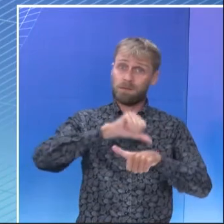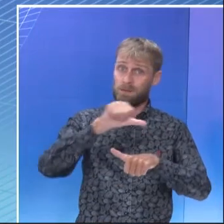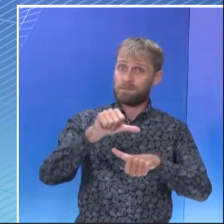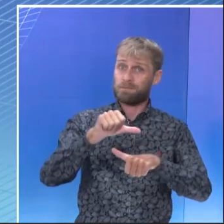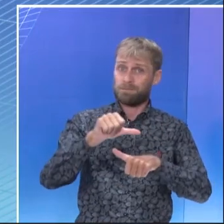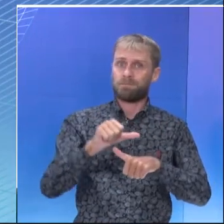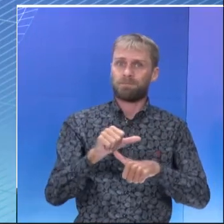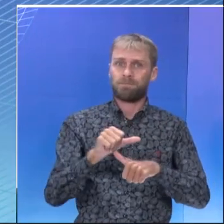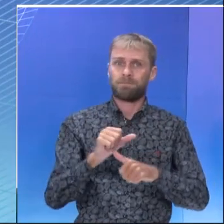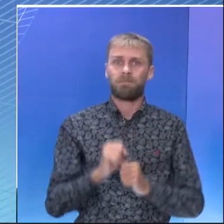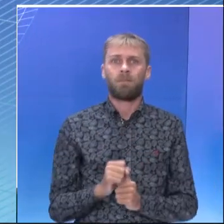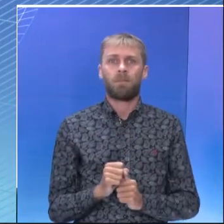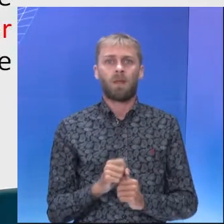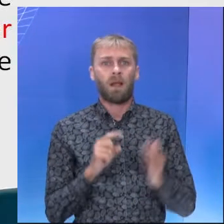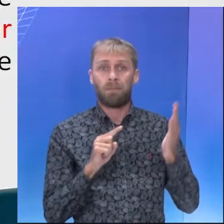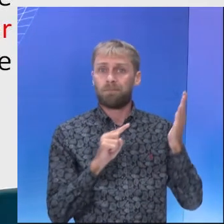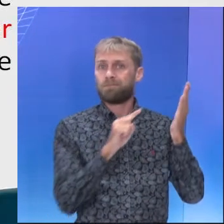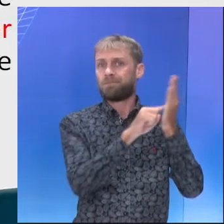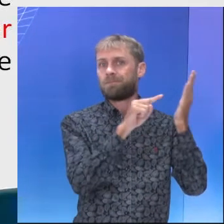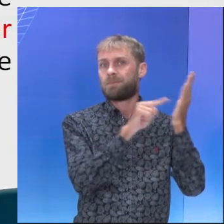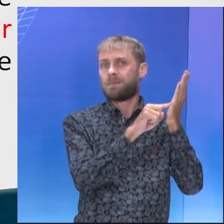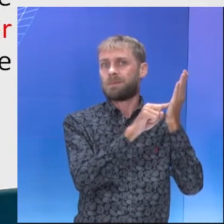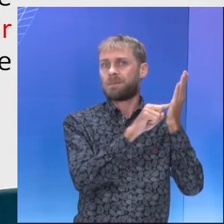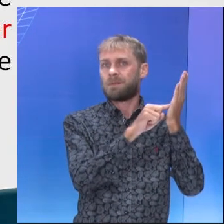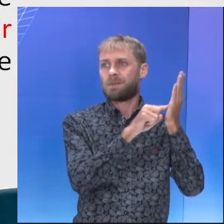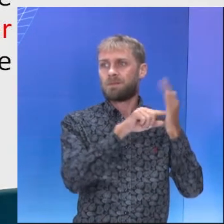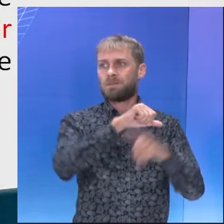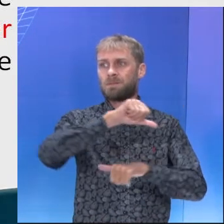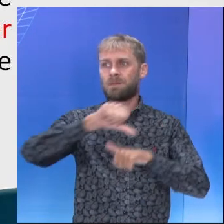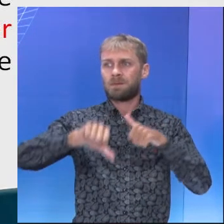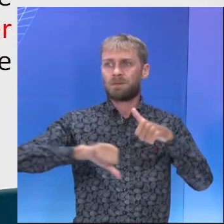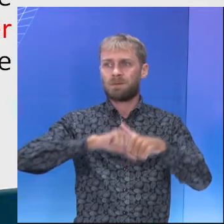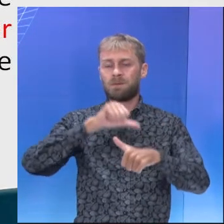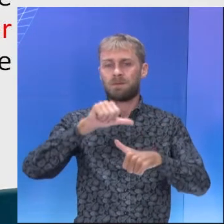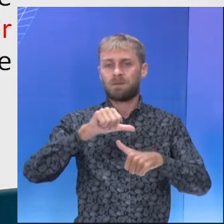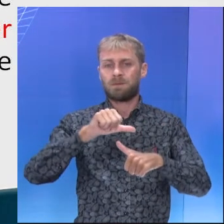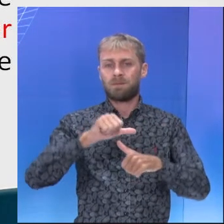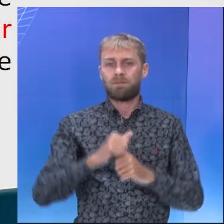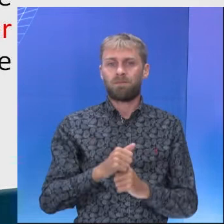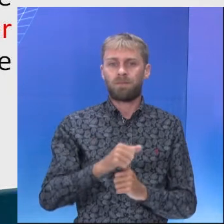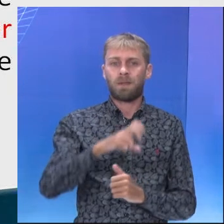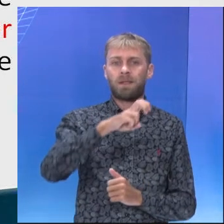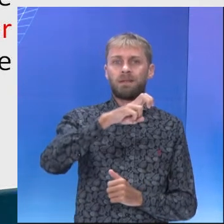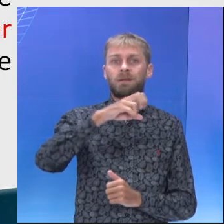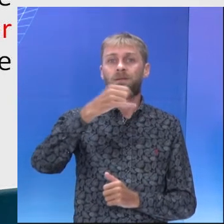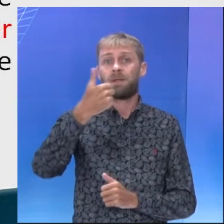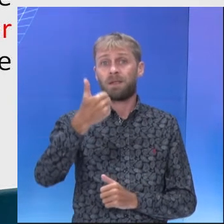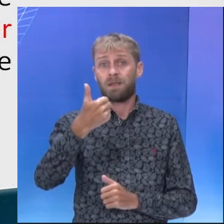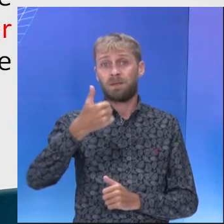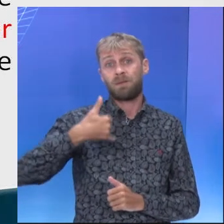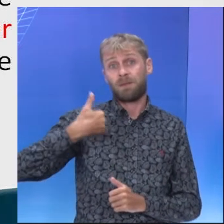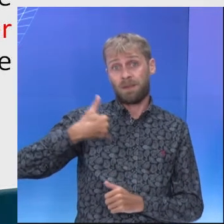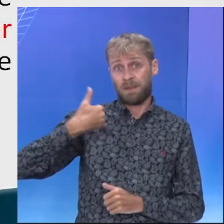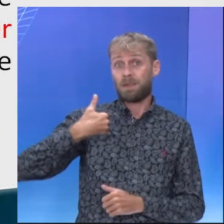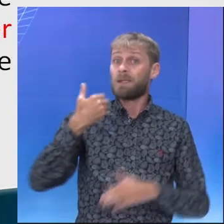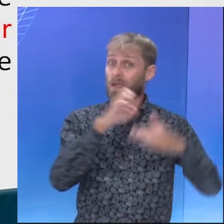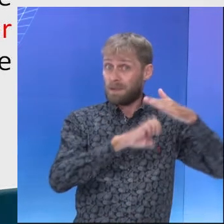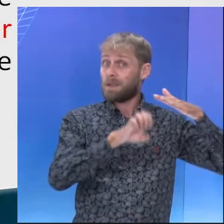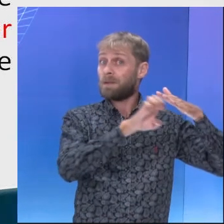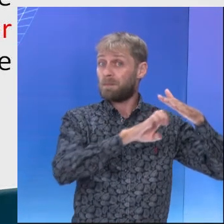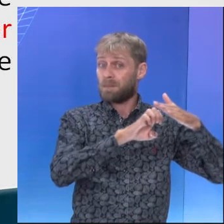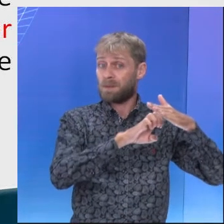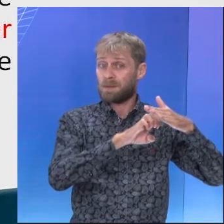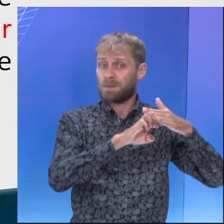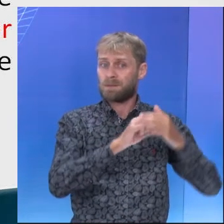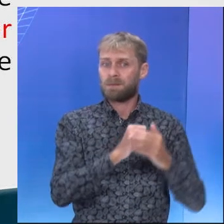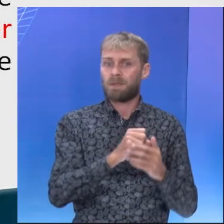alguma coisa. Has made it her mission to change that. The 15-year-old former market